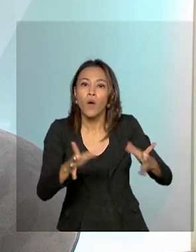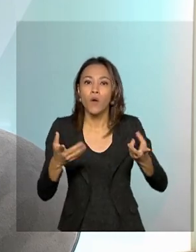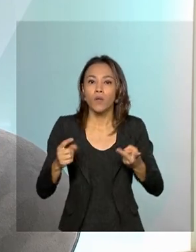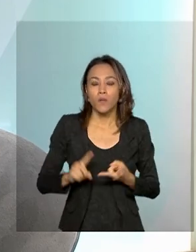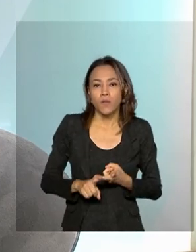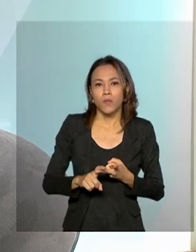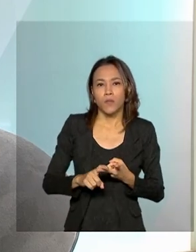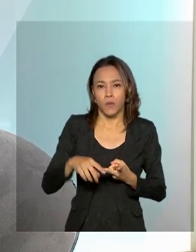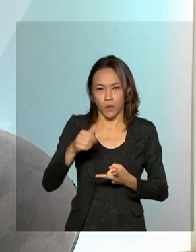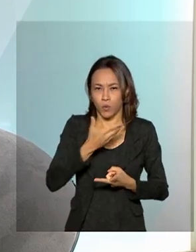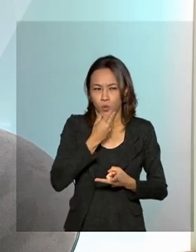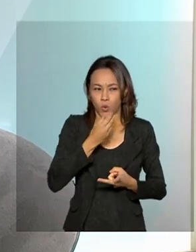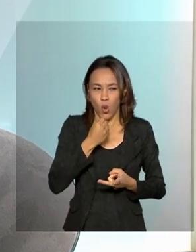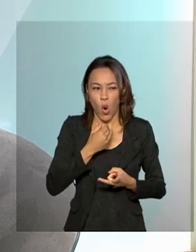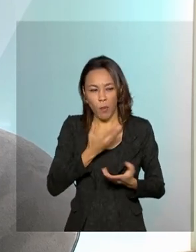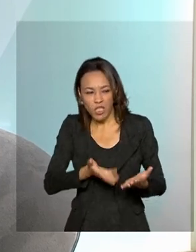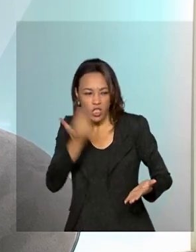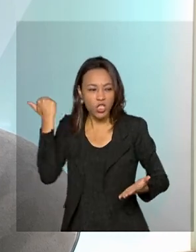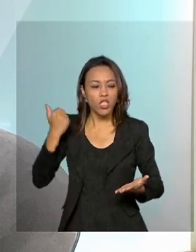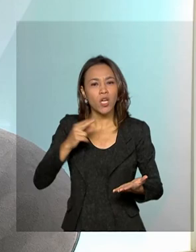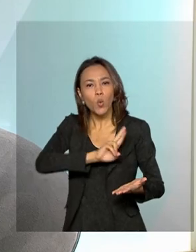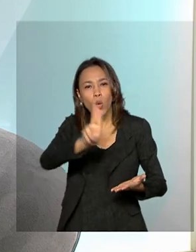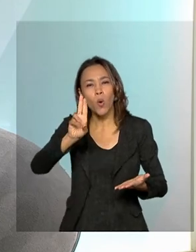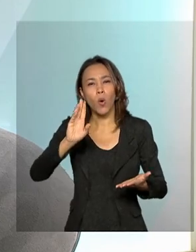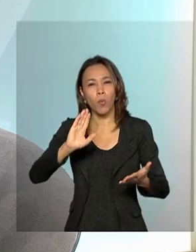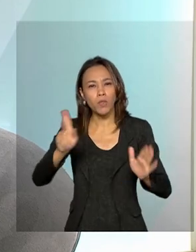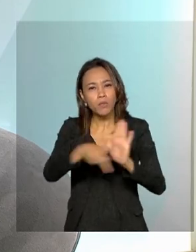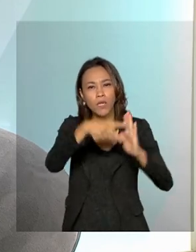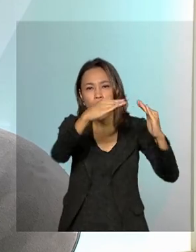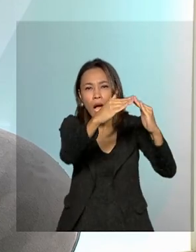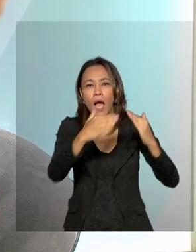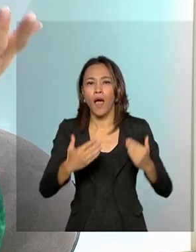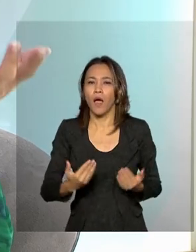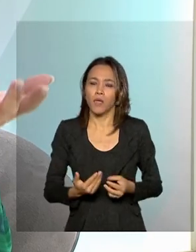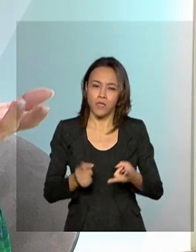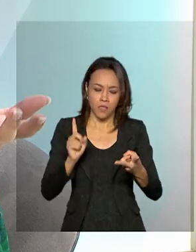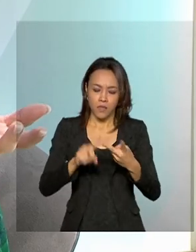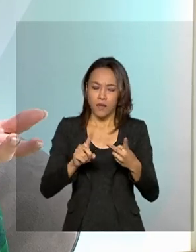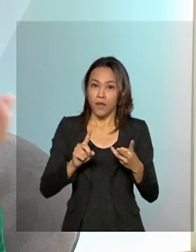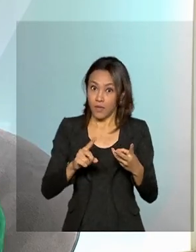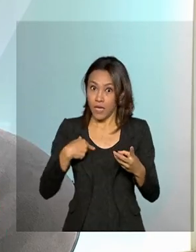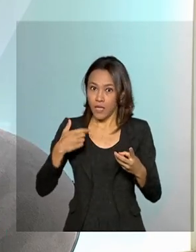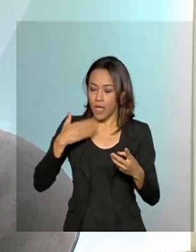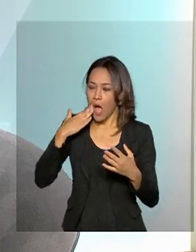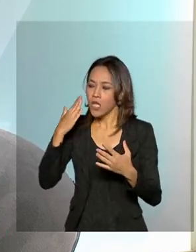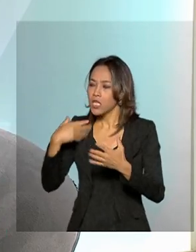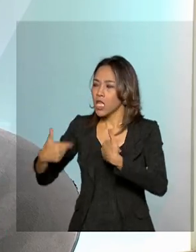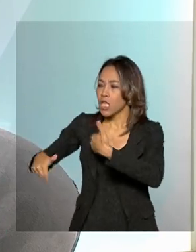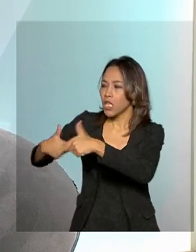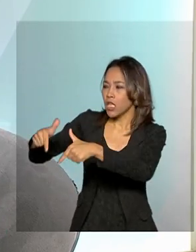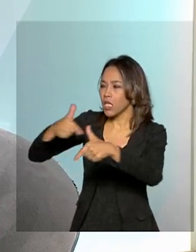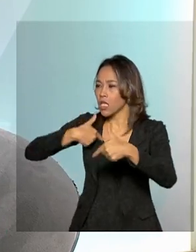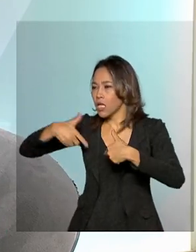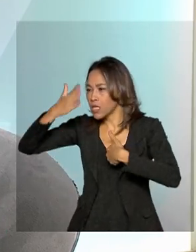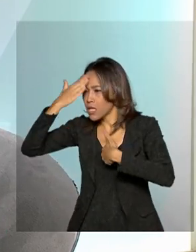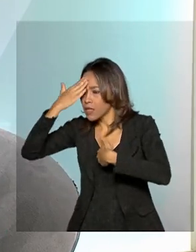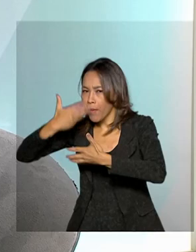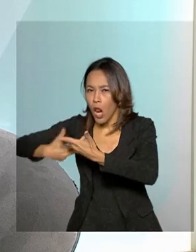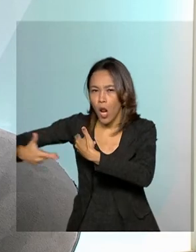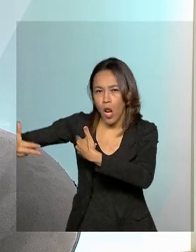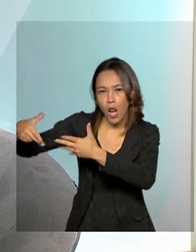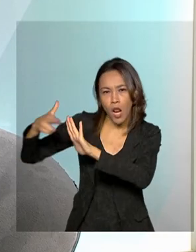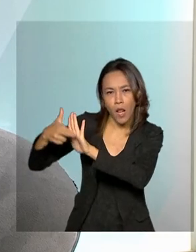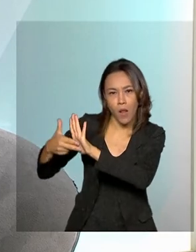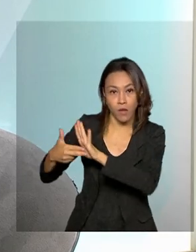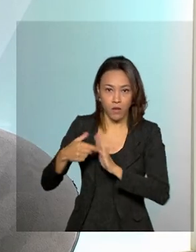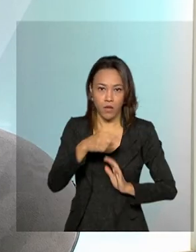os companheiros tiram os imóveis do nome, como eles geralmente estão mais ligados ao mercado de trabalho, nós temos muita